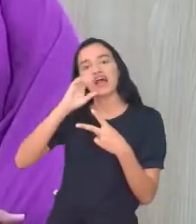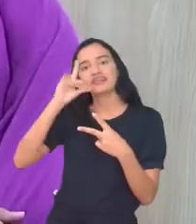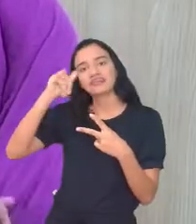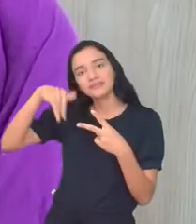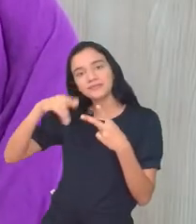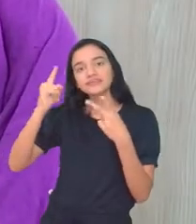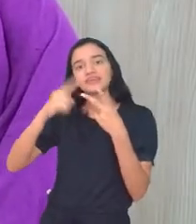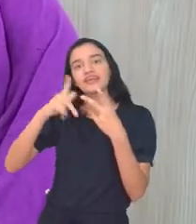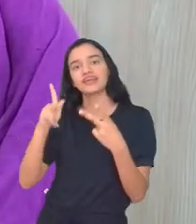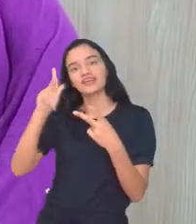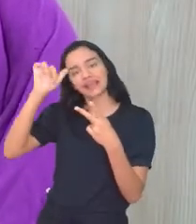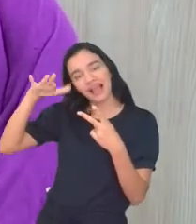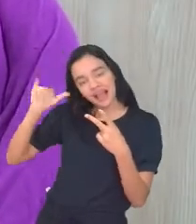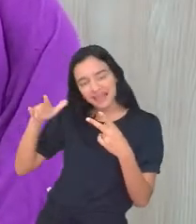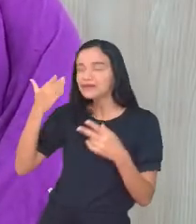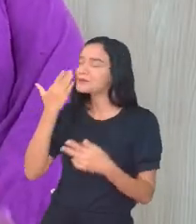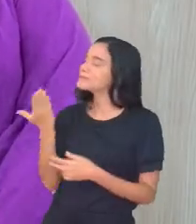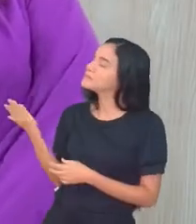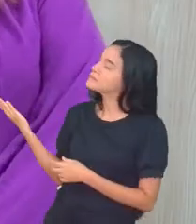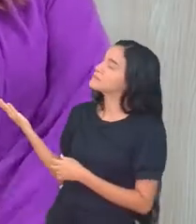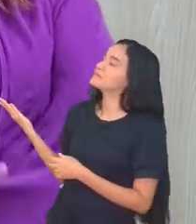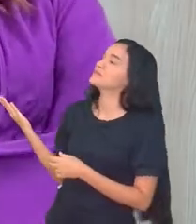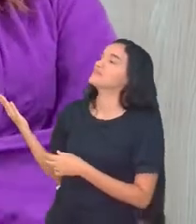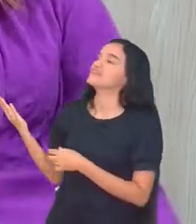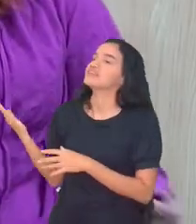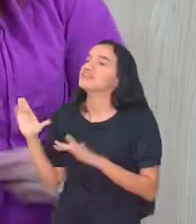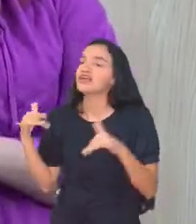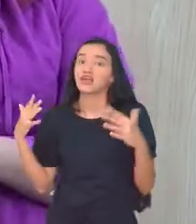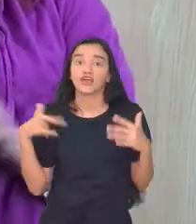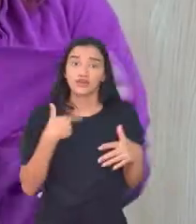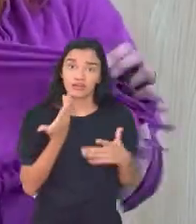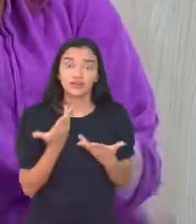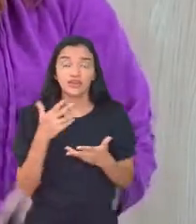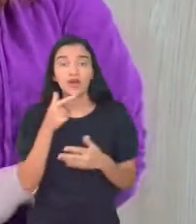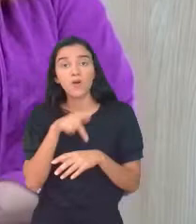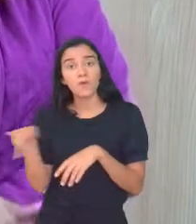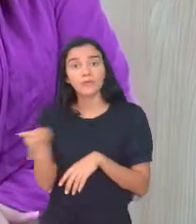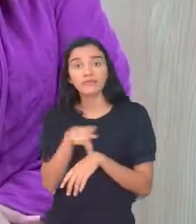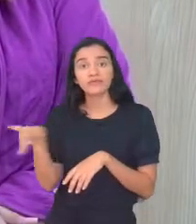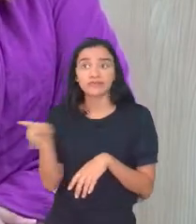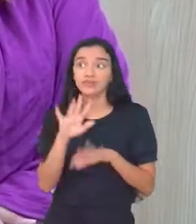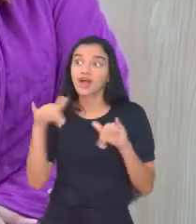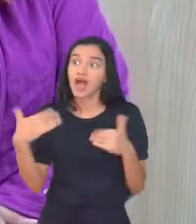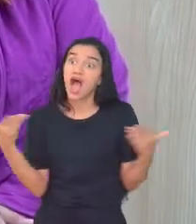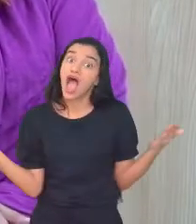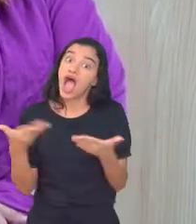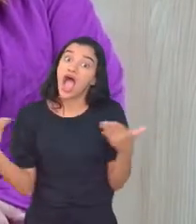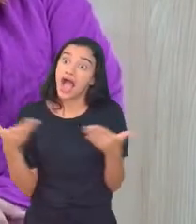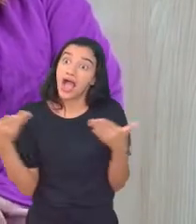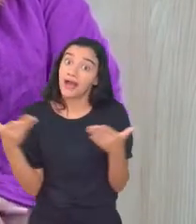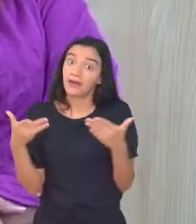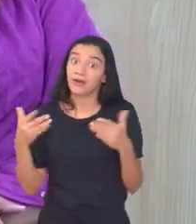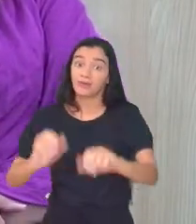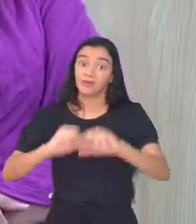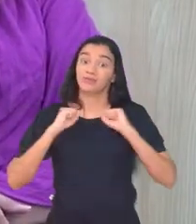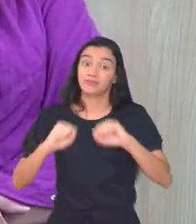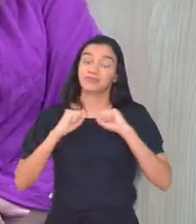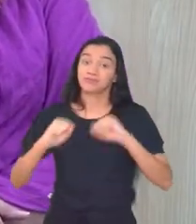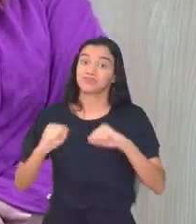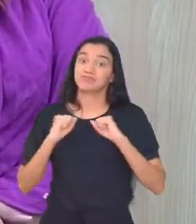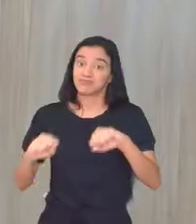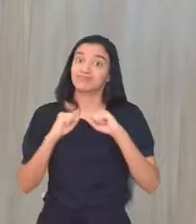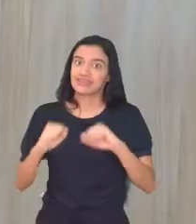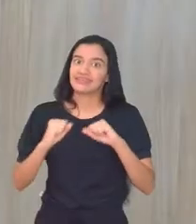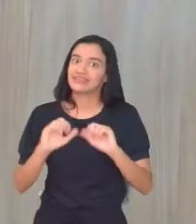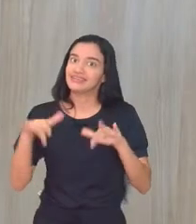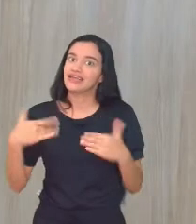ali. Isso, elas começaram... estava na Casa da Cultura, não foi, professor? Assim, agora como eu vim